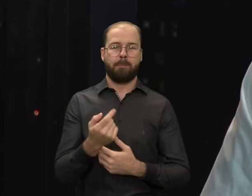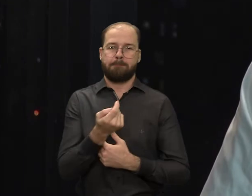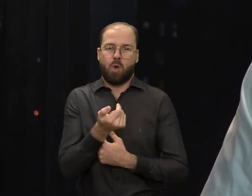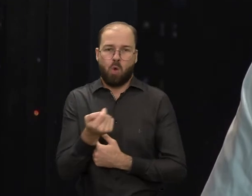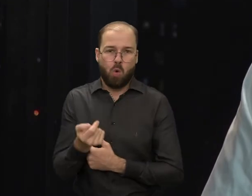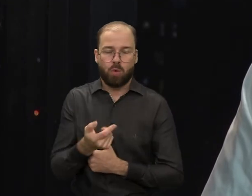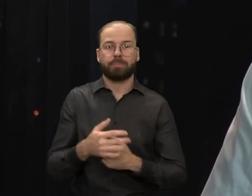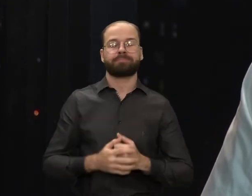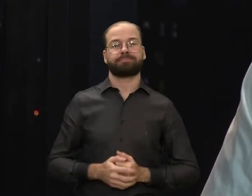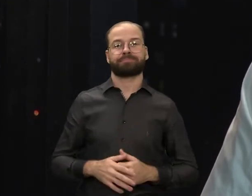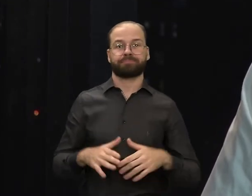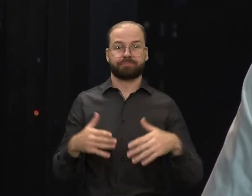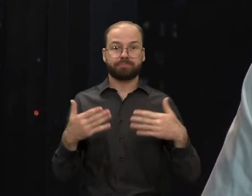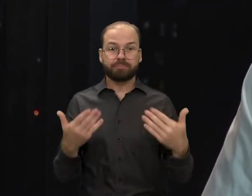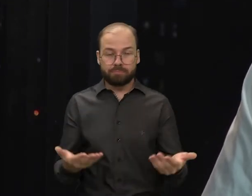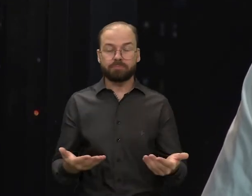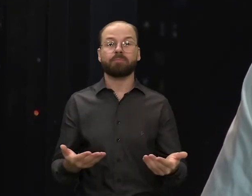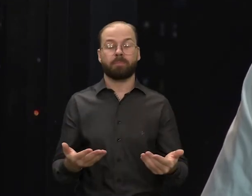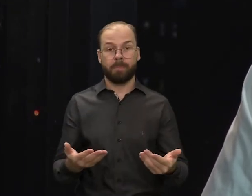Então, a